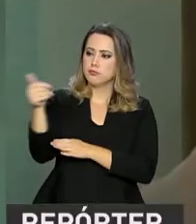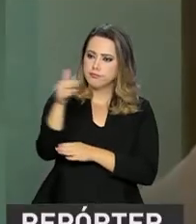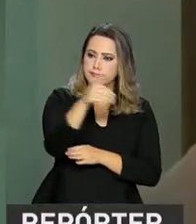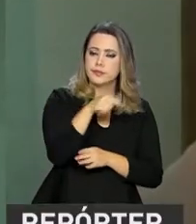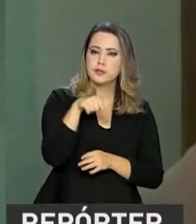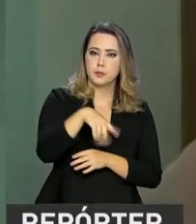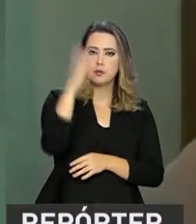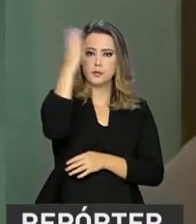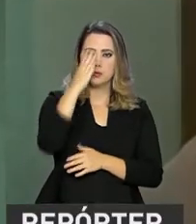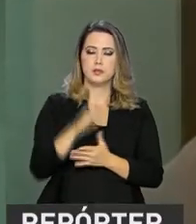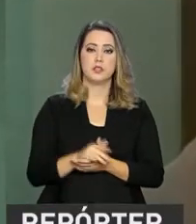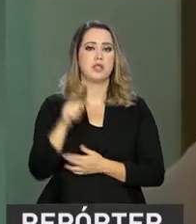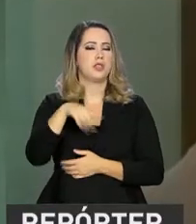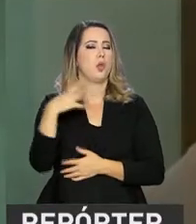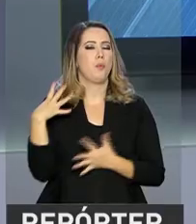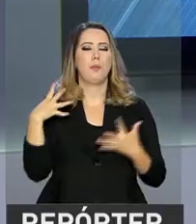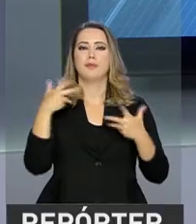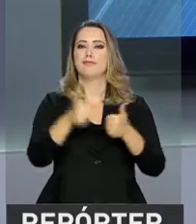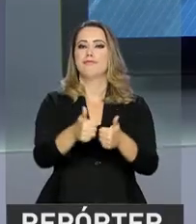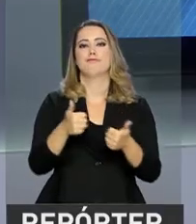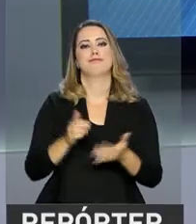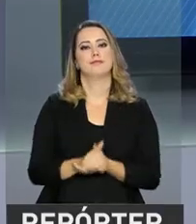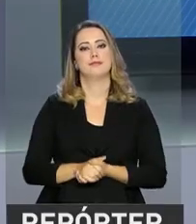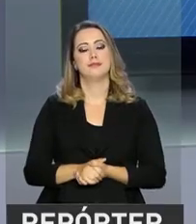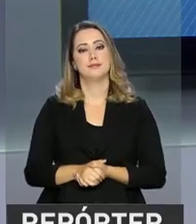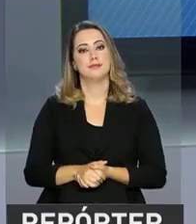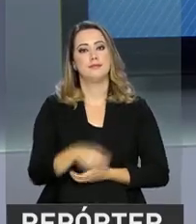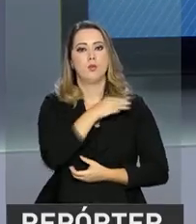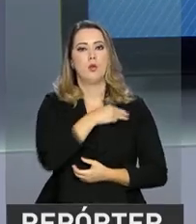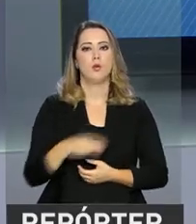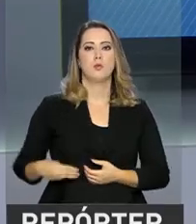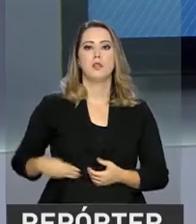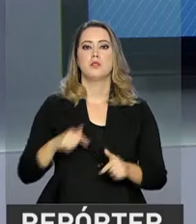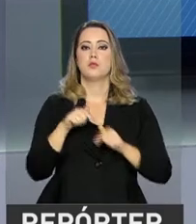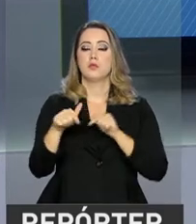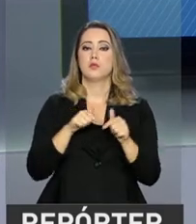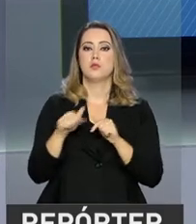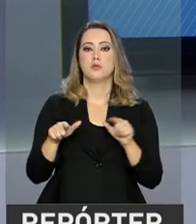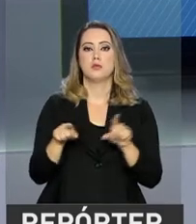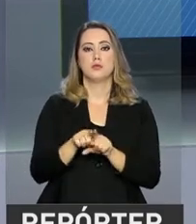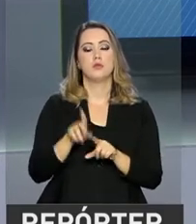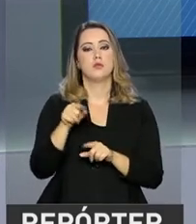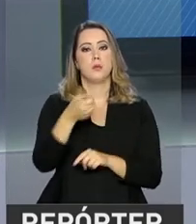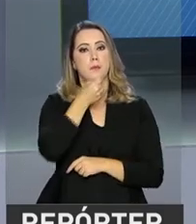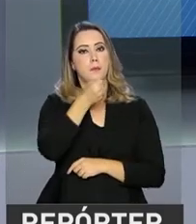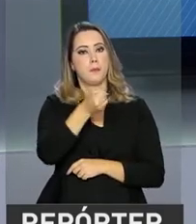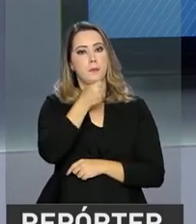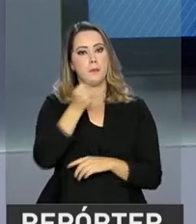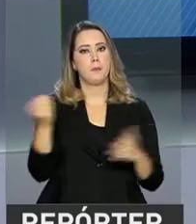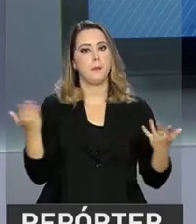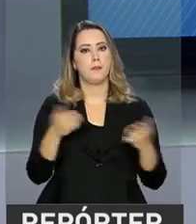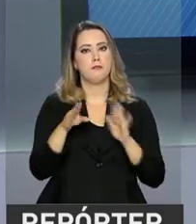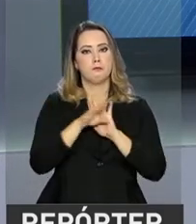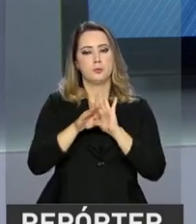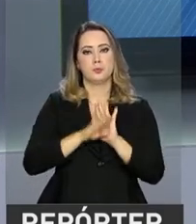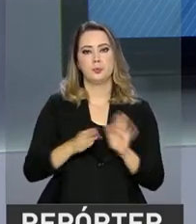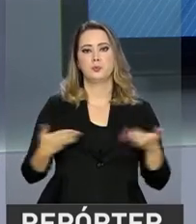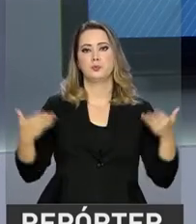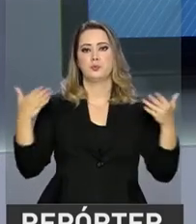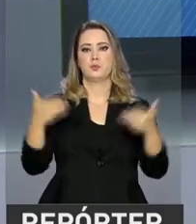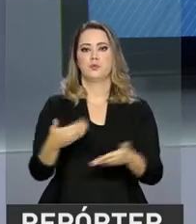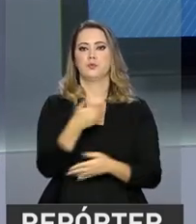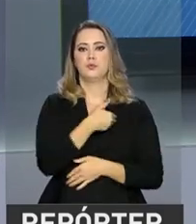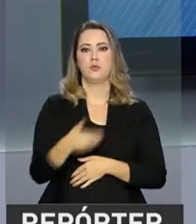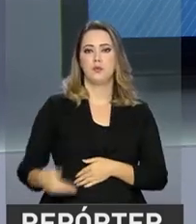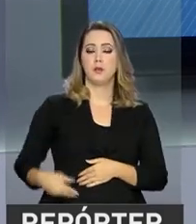certeza eu recomendo, aqui é ótimo. O ministro do Trabalho, Ronaldo Nogueira, foi o entrevistado de hoje do programa Por Dentro